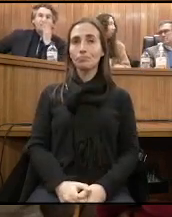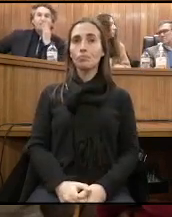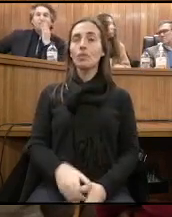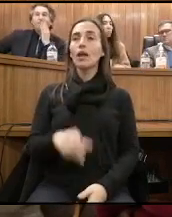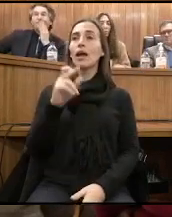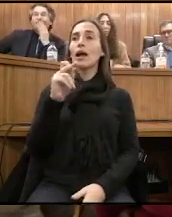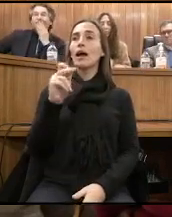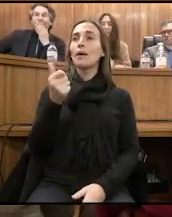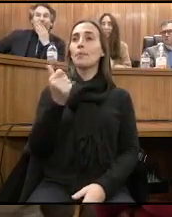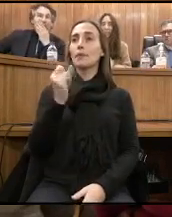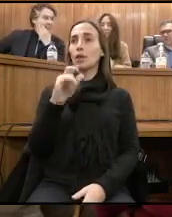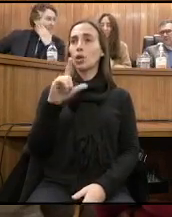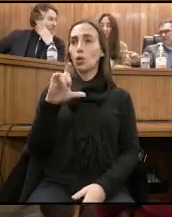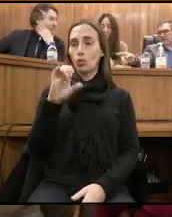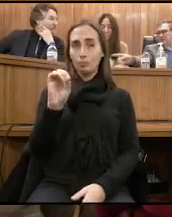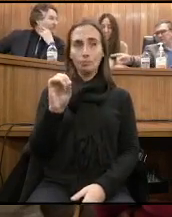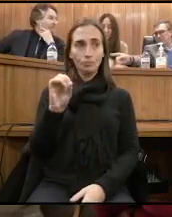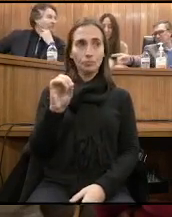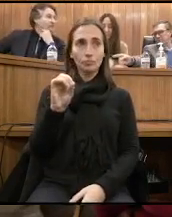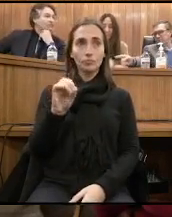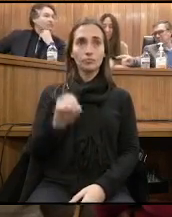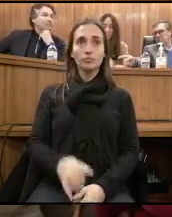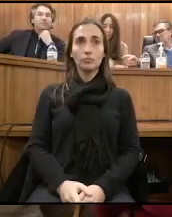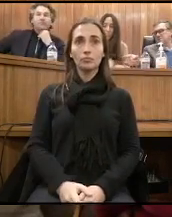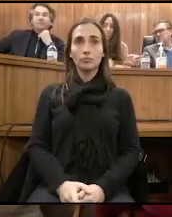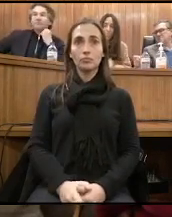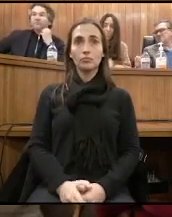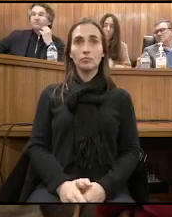A Vila de Vilas Boas.